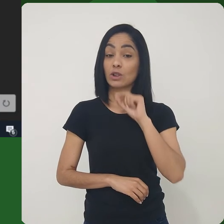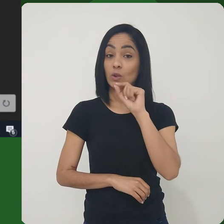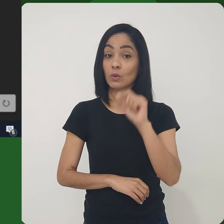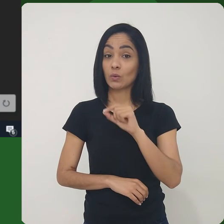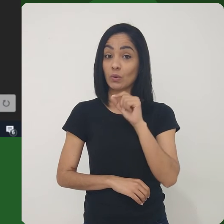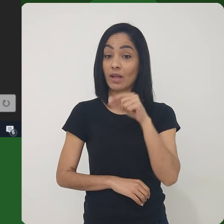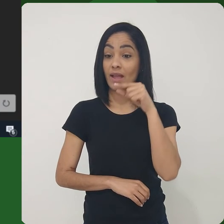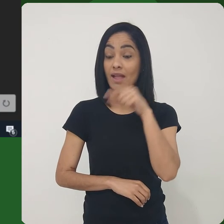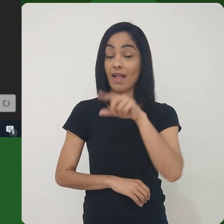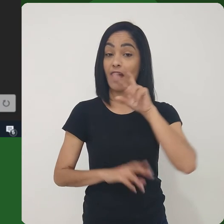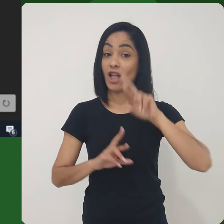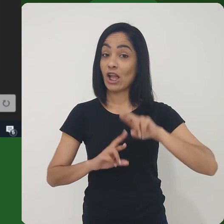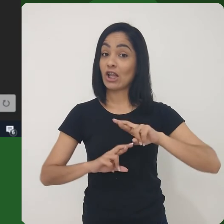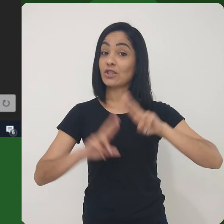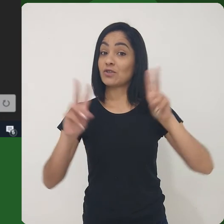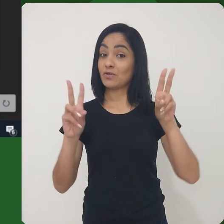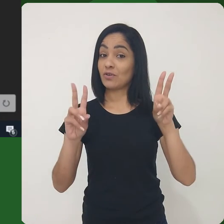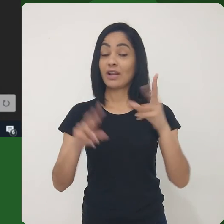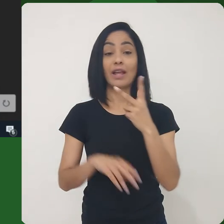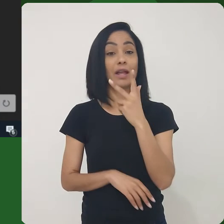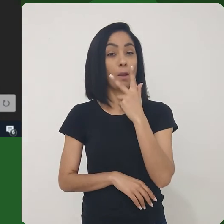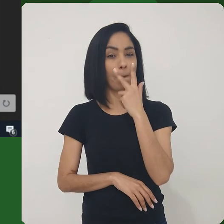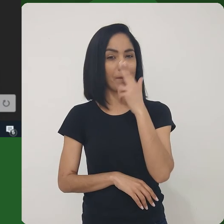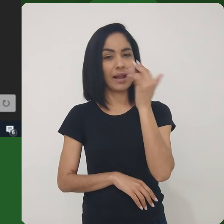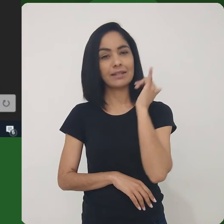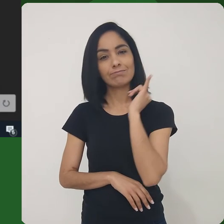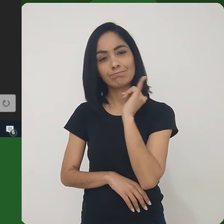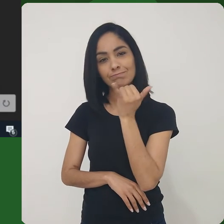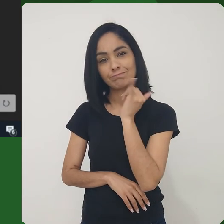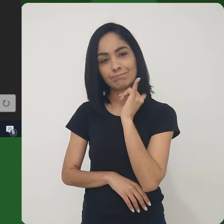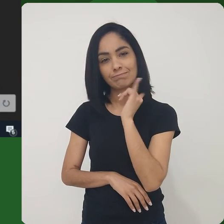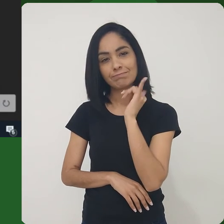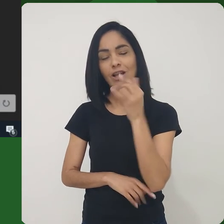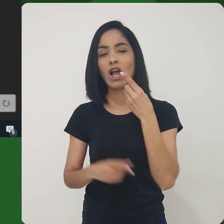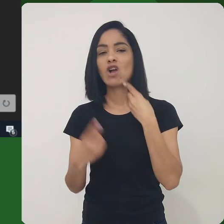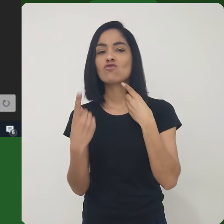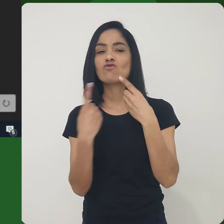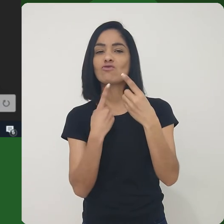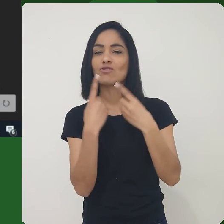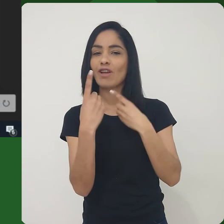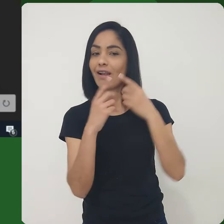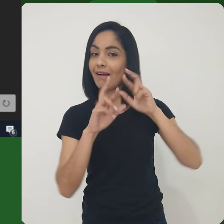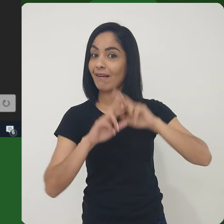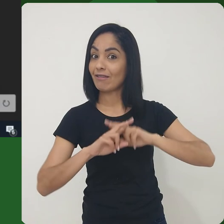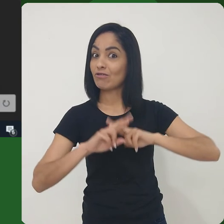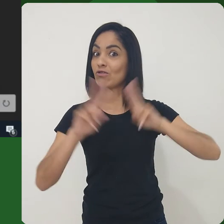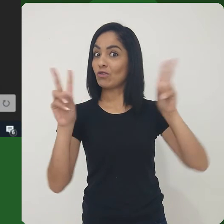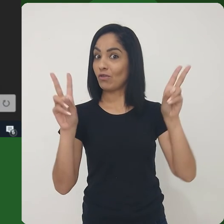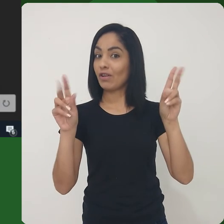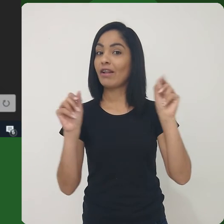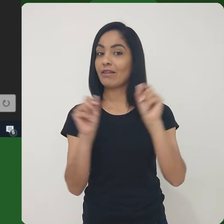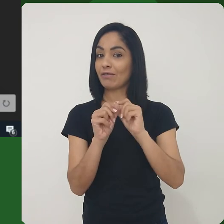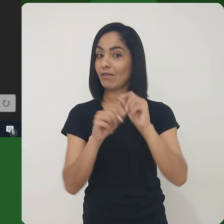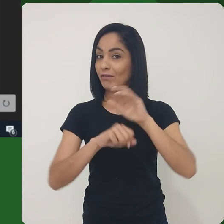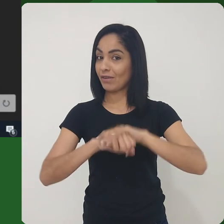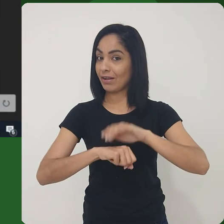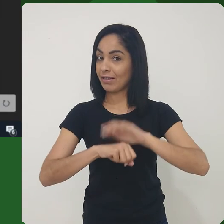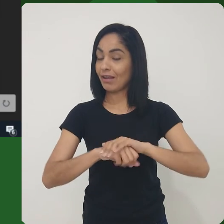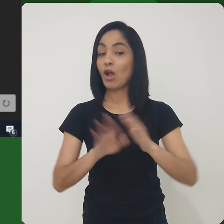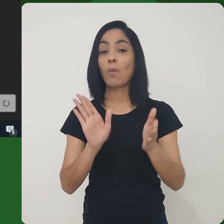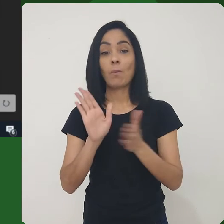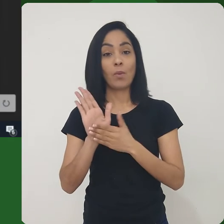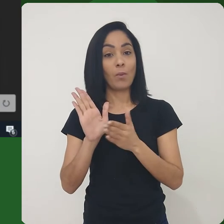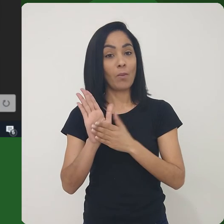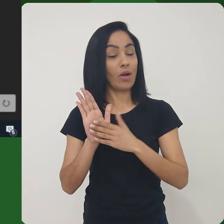travessão, né? Então aqui o formato está como se fosse uma narrativa, ok? Bem diferente do que vai